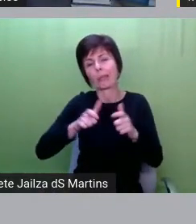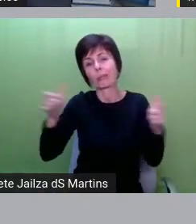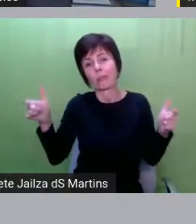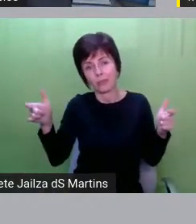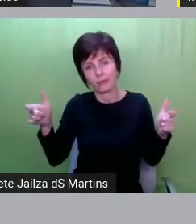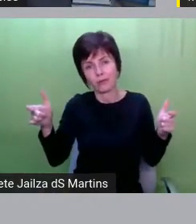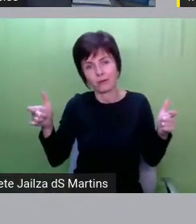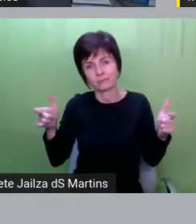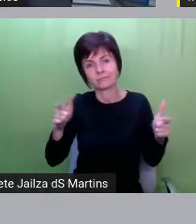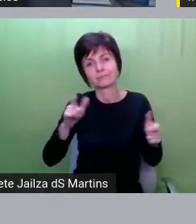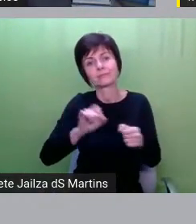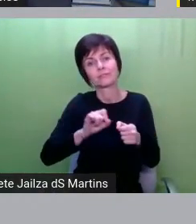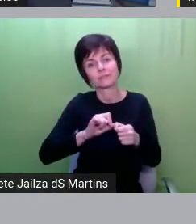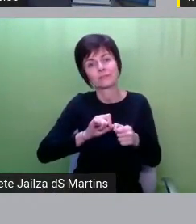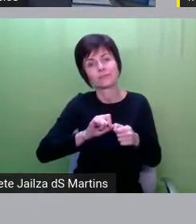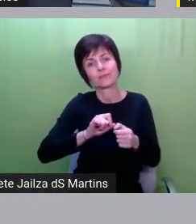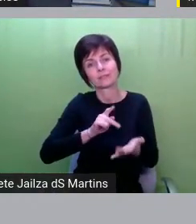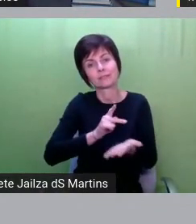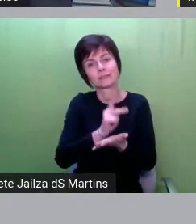produção,